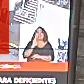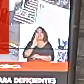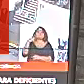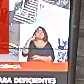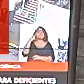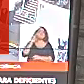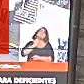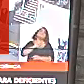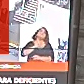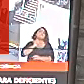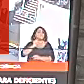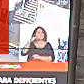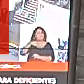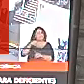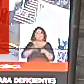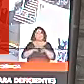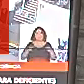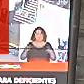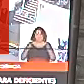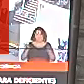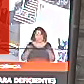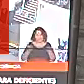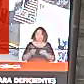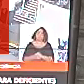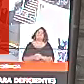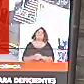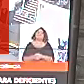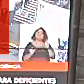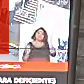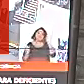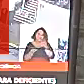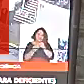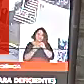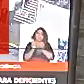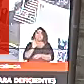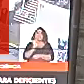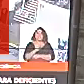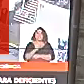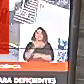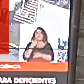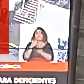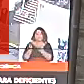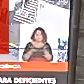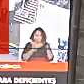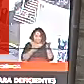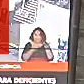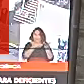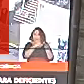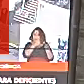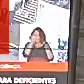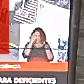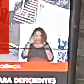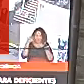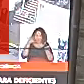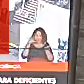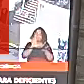vou ser breve para a gente passar aqui também a palavra para os membros aqui da mesa. Quero dizer da nossa lei,